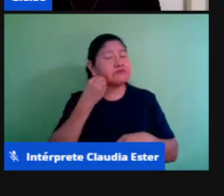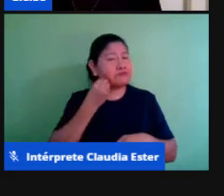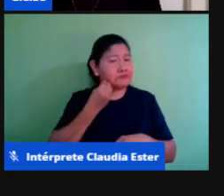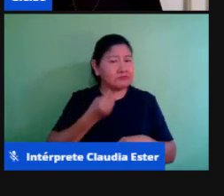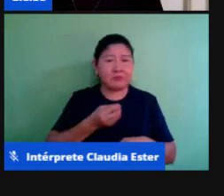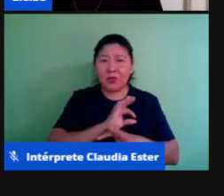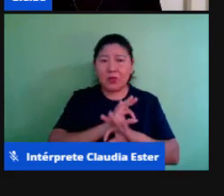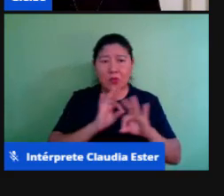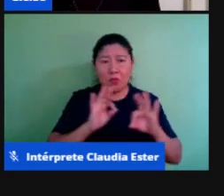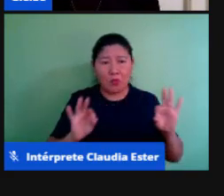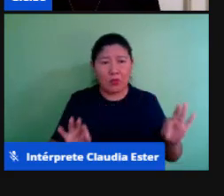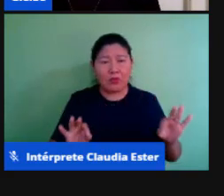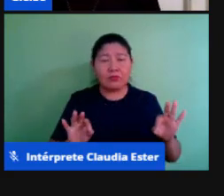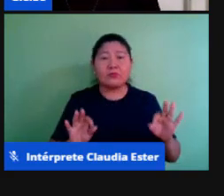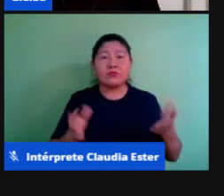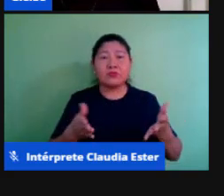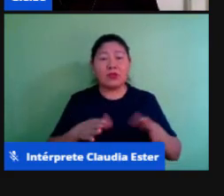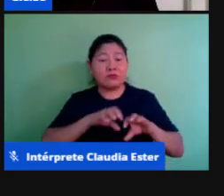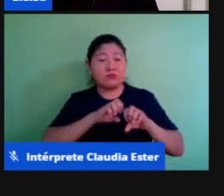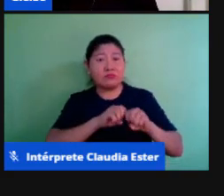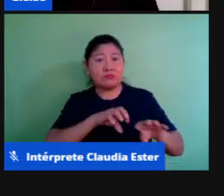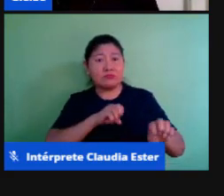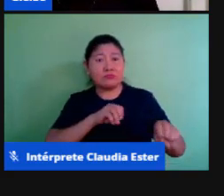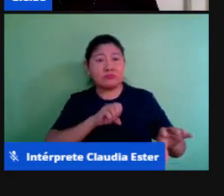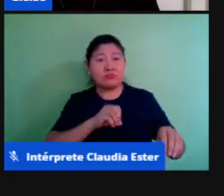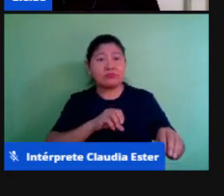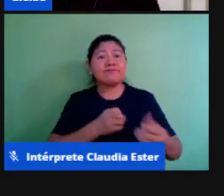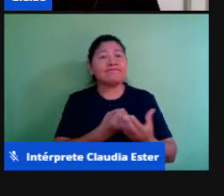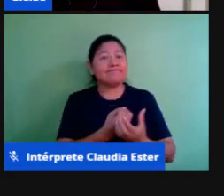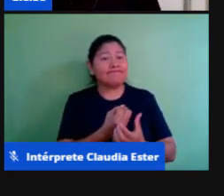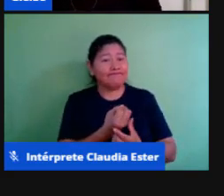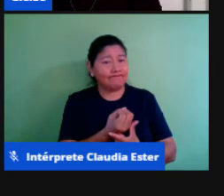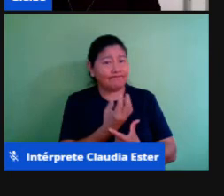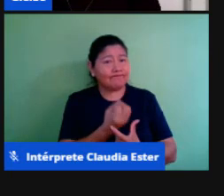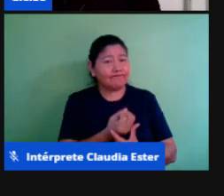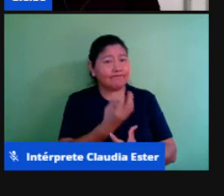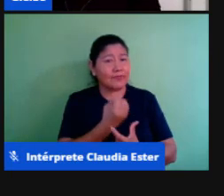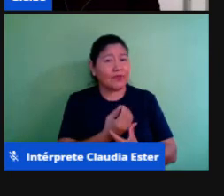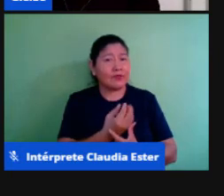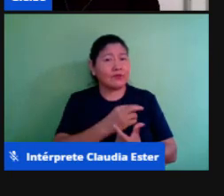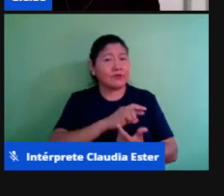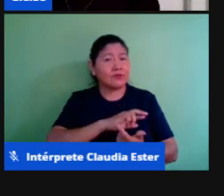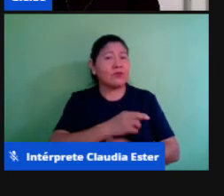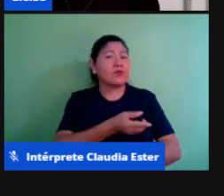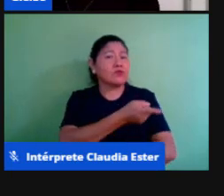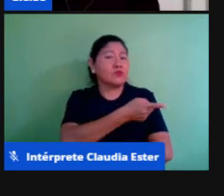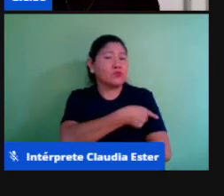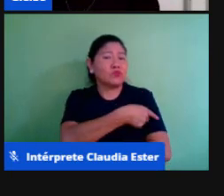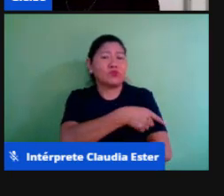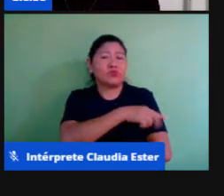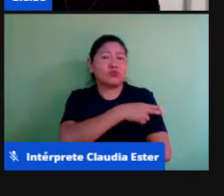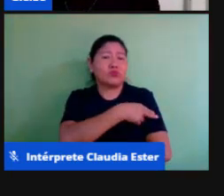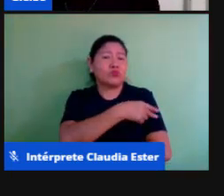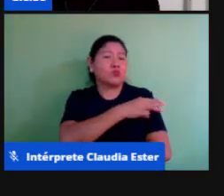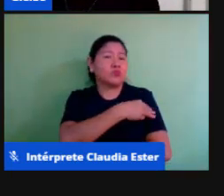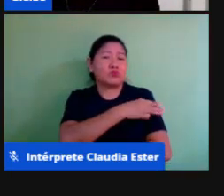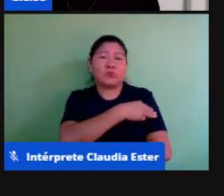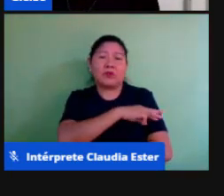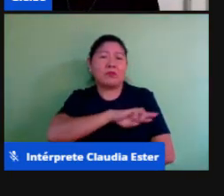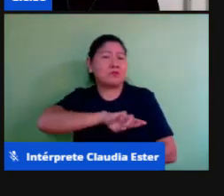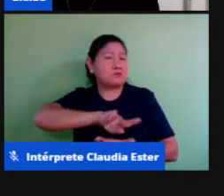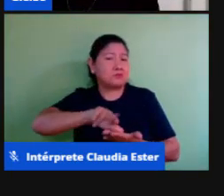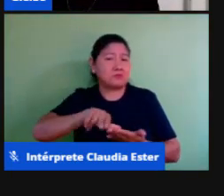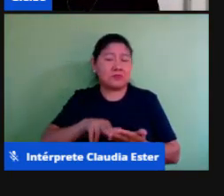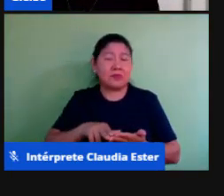assim, ela já alfabetizou todas as etapas, tá? E ela dividiu com a gente. É